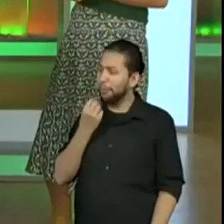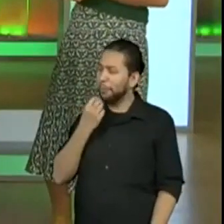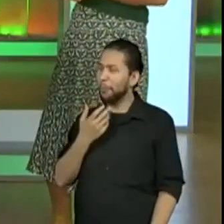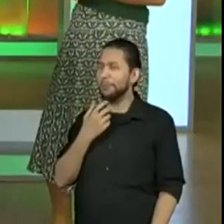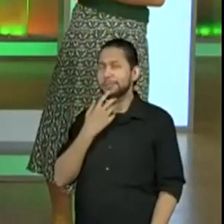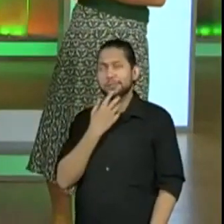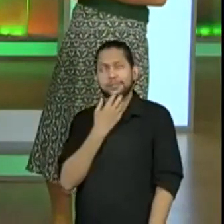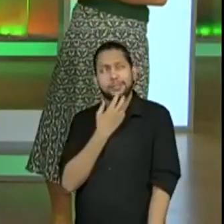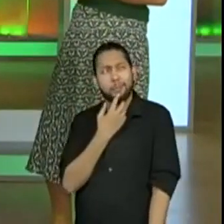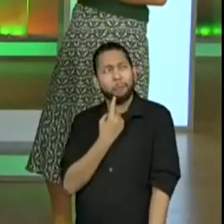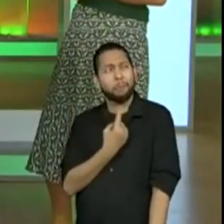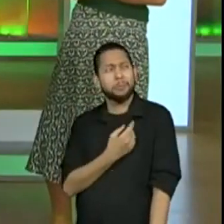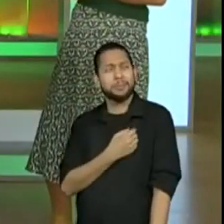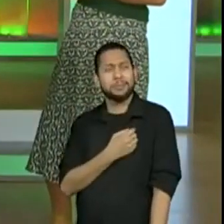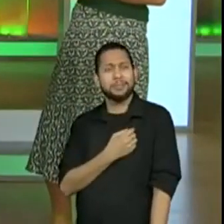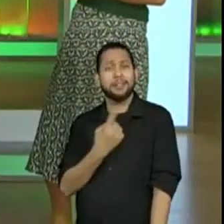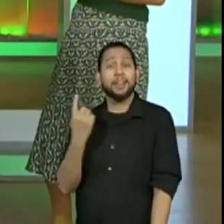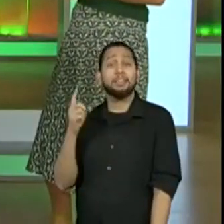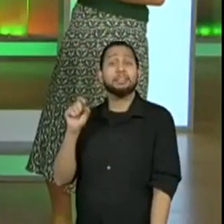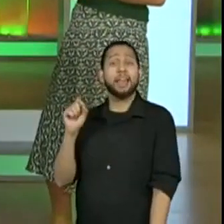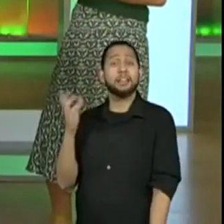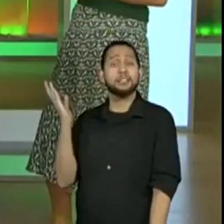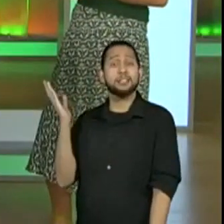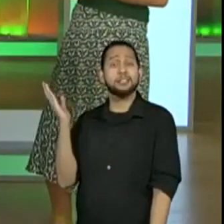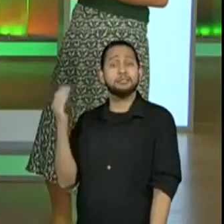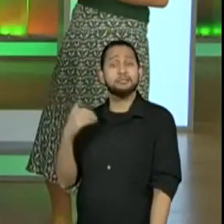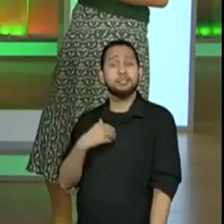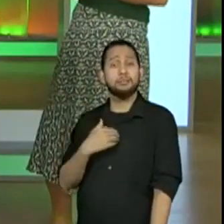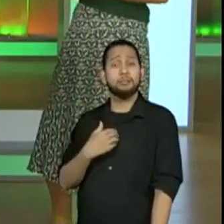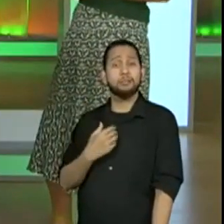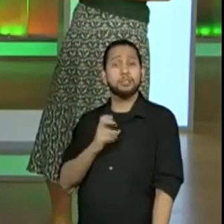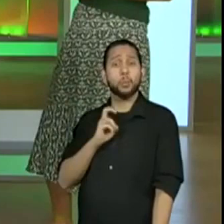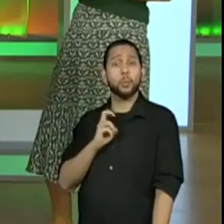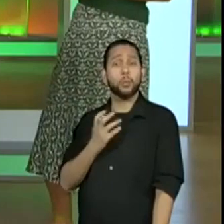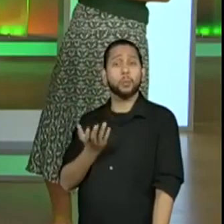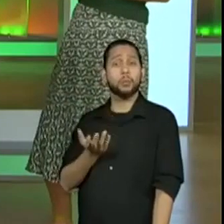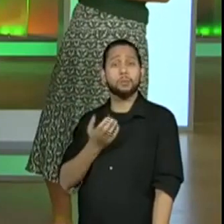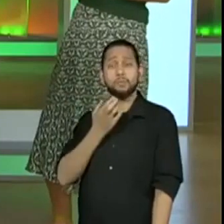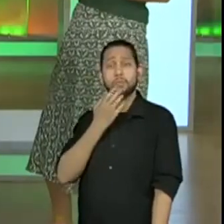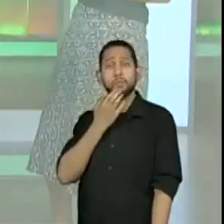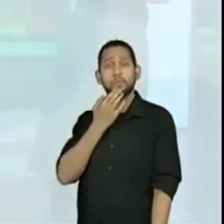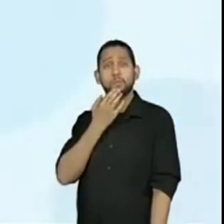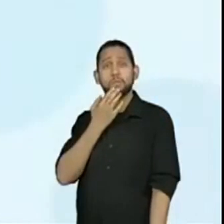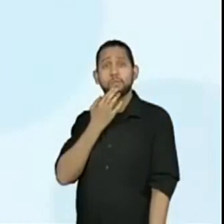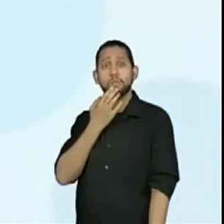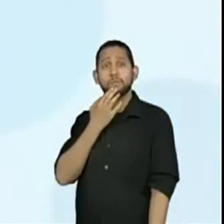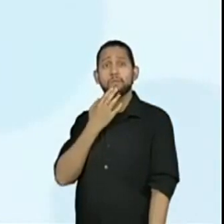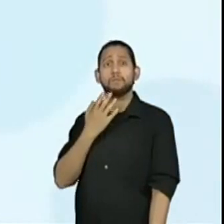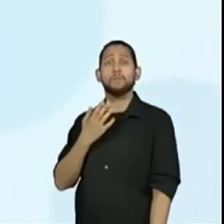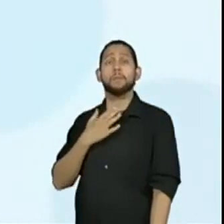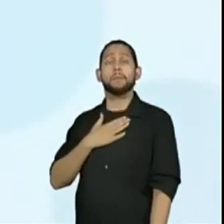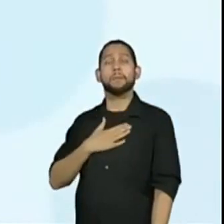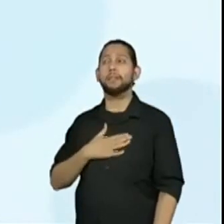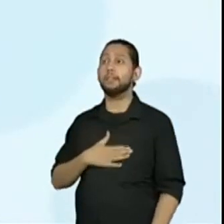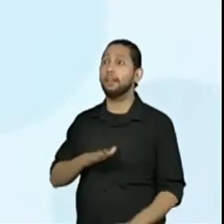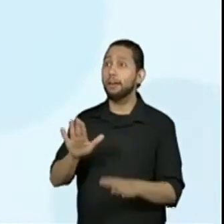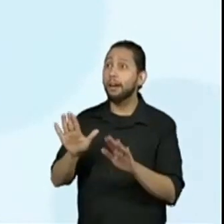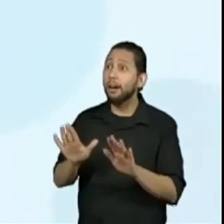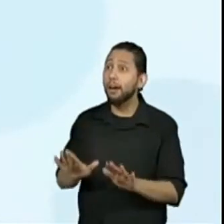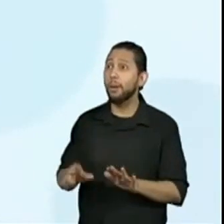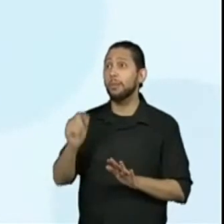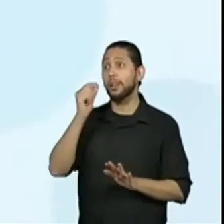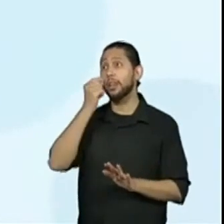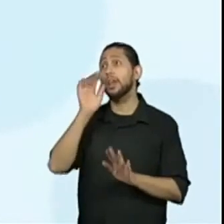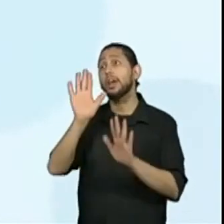uma casinha. Professora Regiane está o quê? Quase no final do tabuleiro. E eu estou aonde? Calma. Ah, não dá.